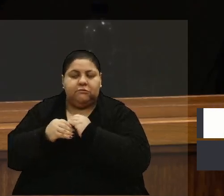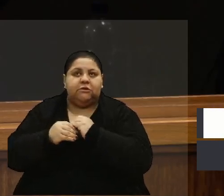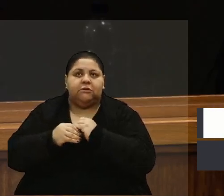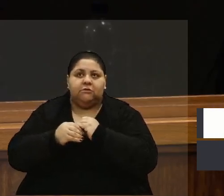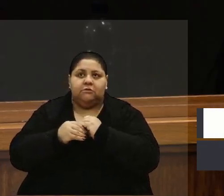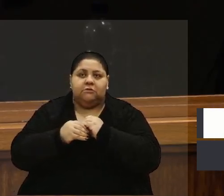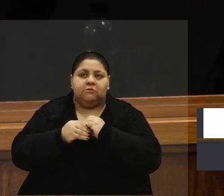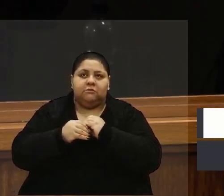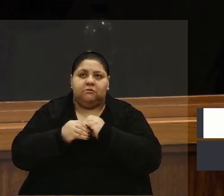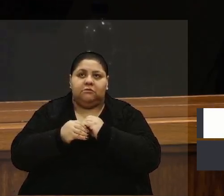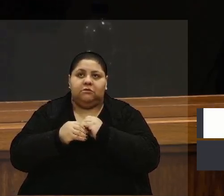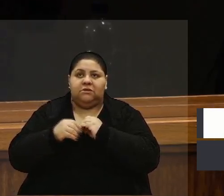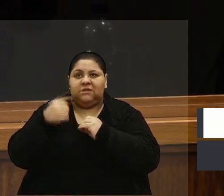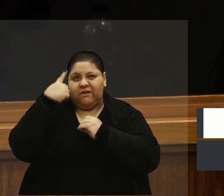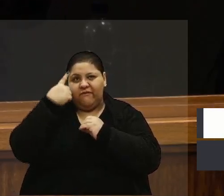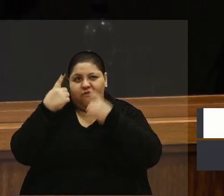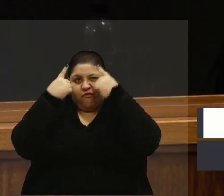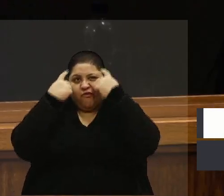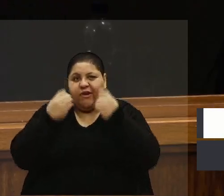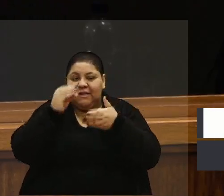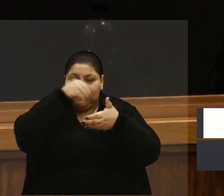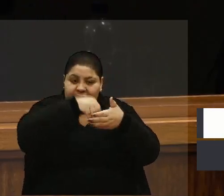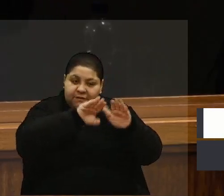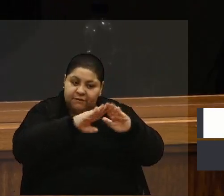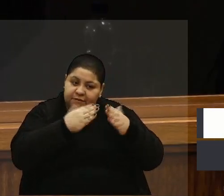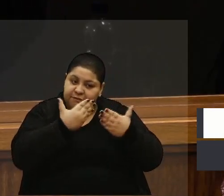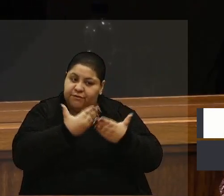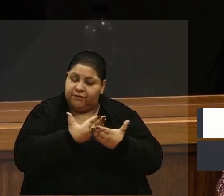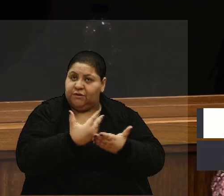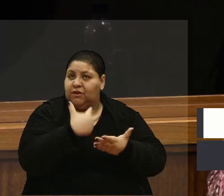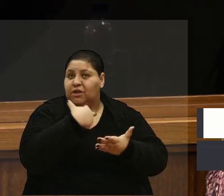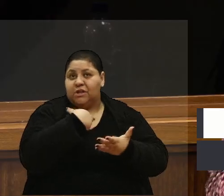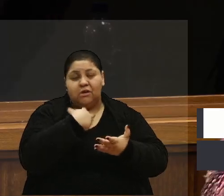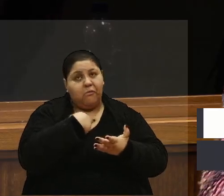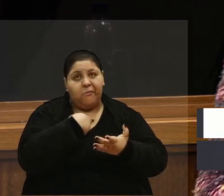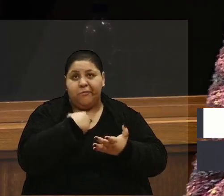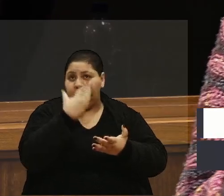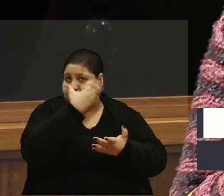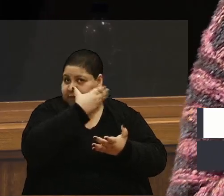mesmo escopo, essa da violência nas escolas, que ela não pode ser